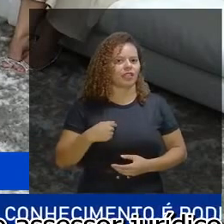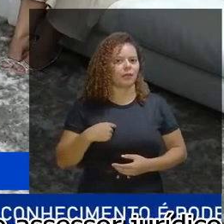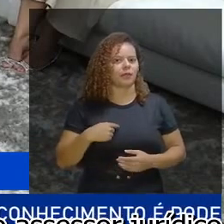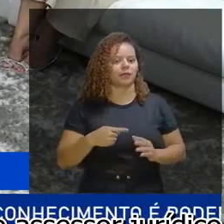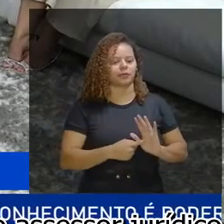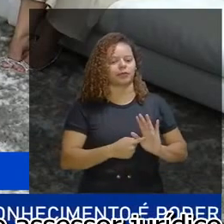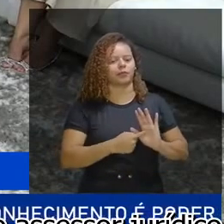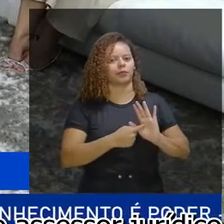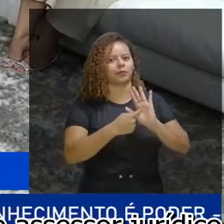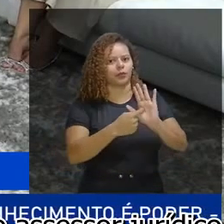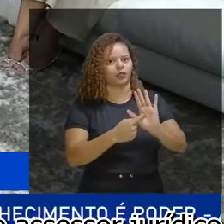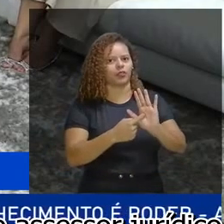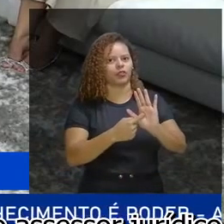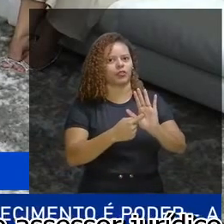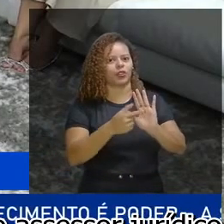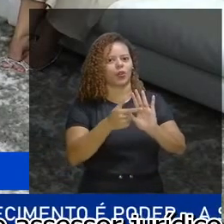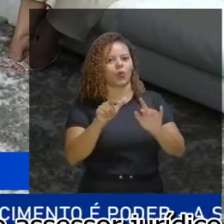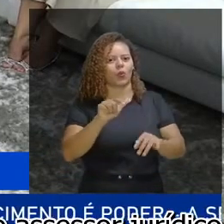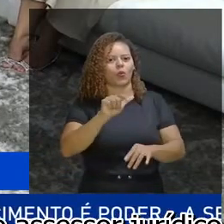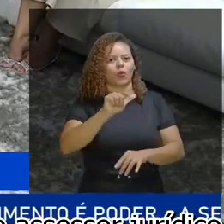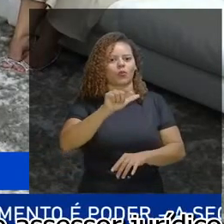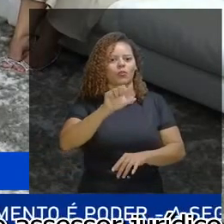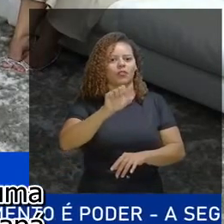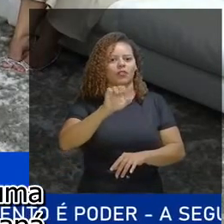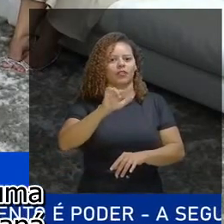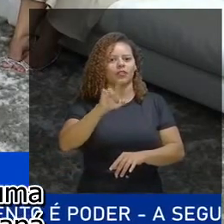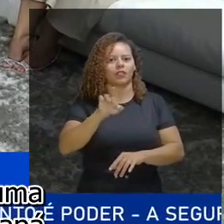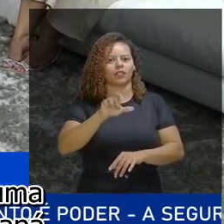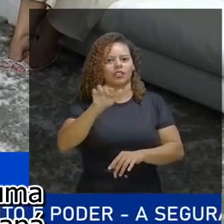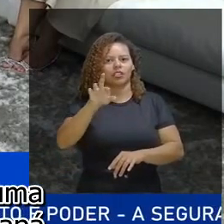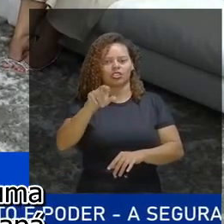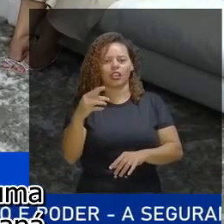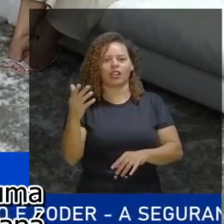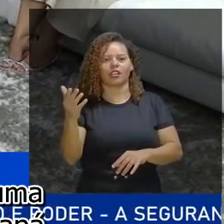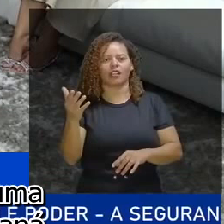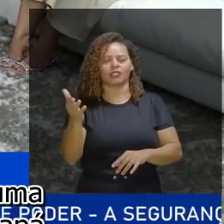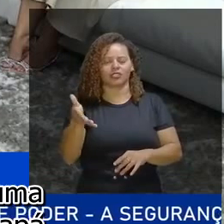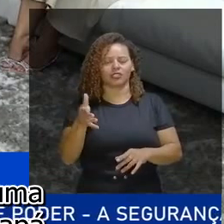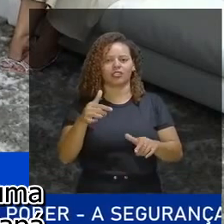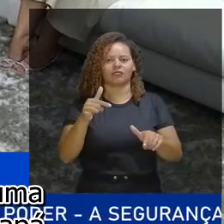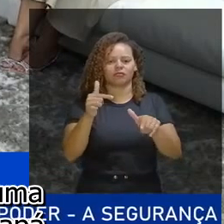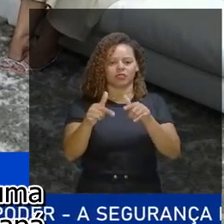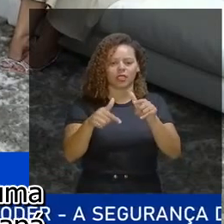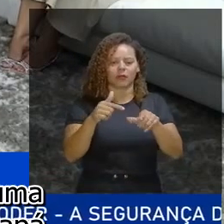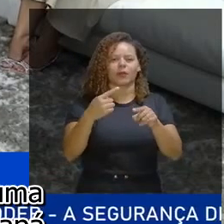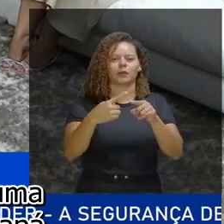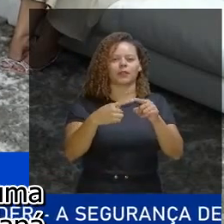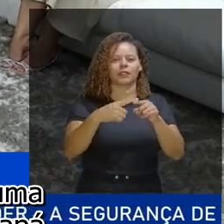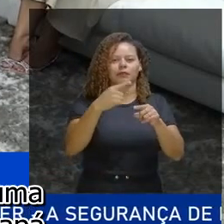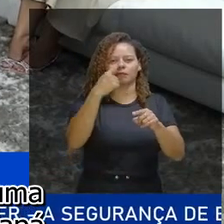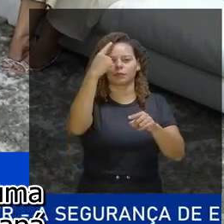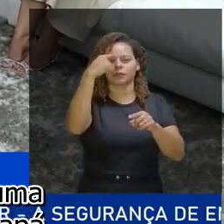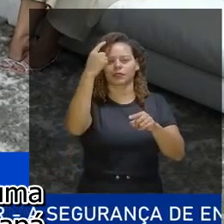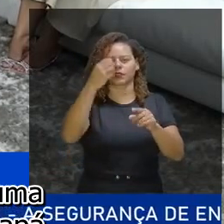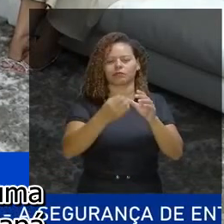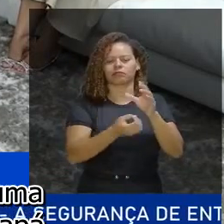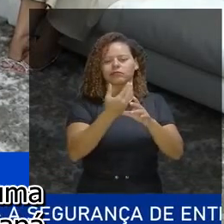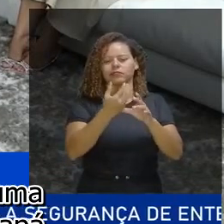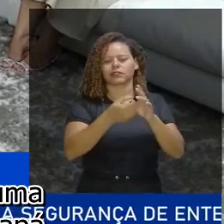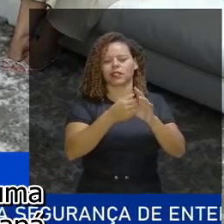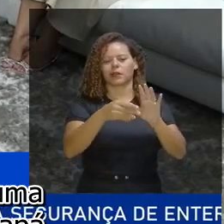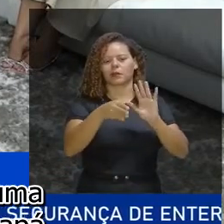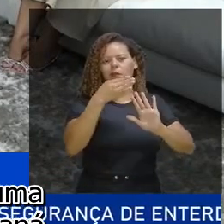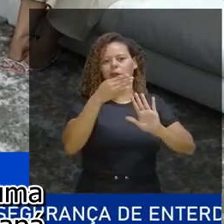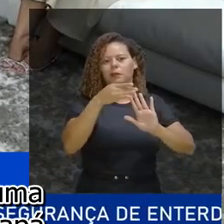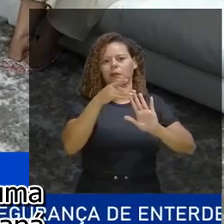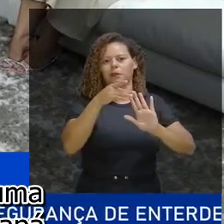Seixas, doutor Seixas, que é nosso assessor jurídico, trabalhou desde sexta-feira na proposta de uma resolução, que será apresentada